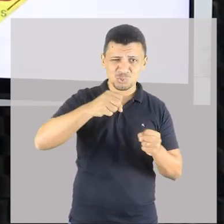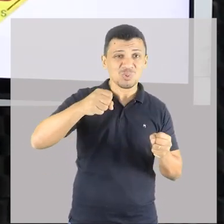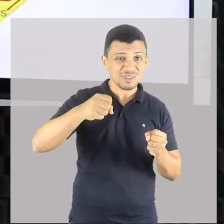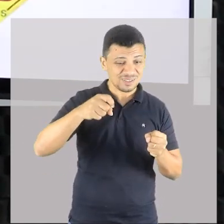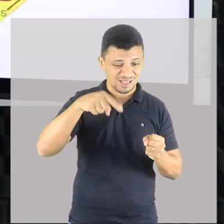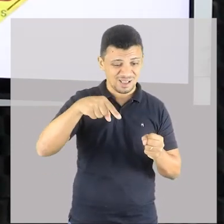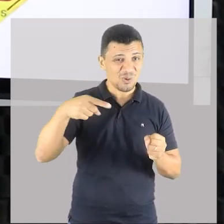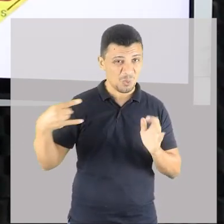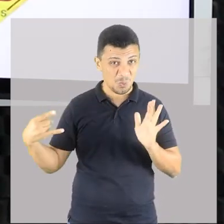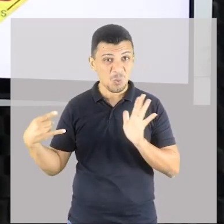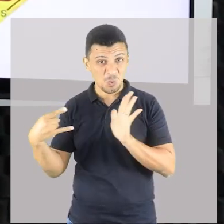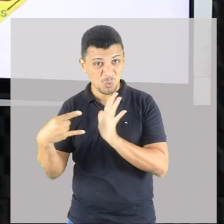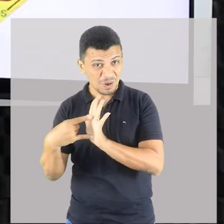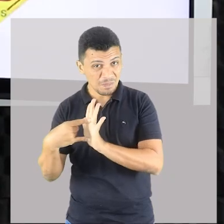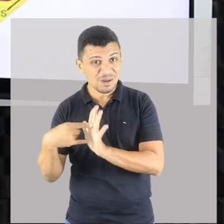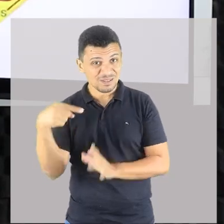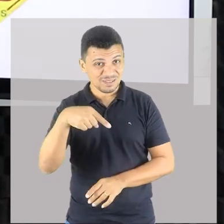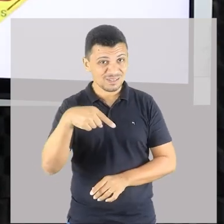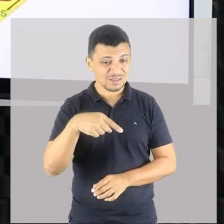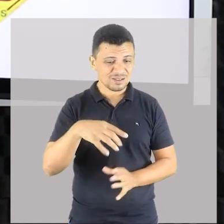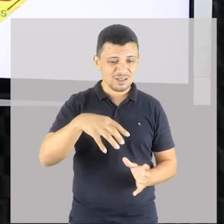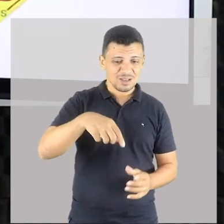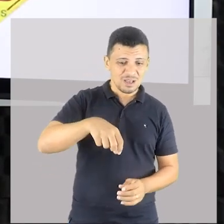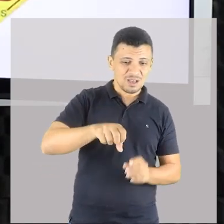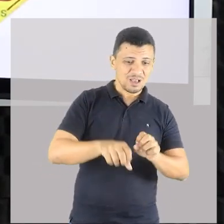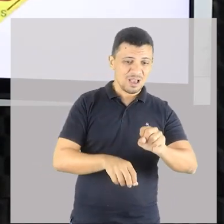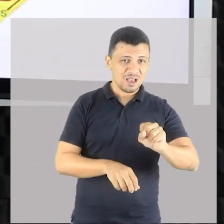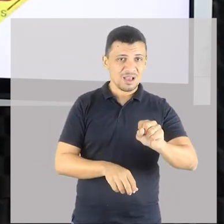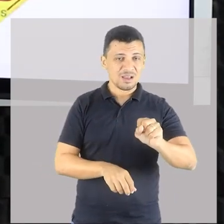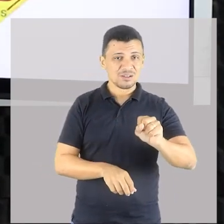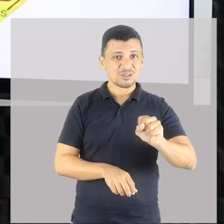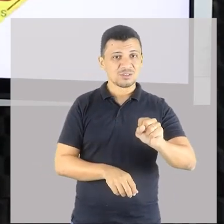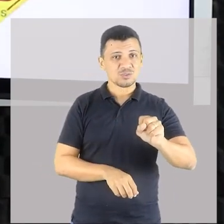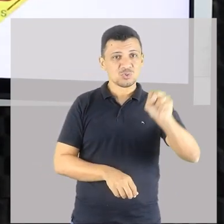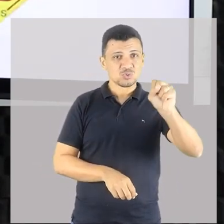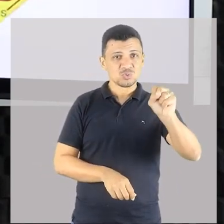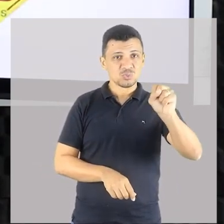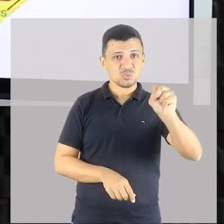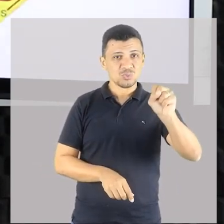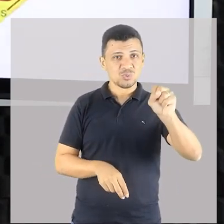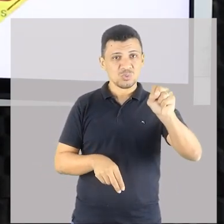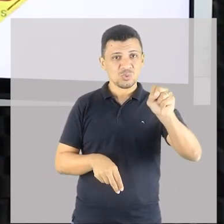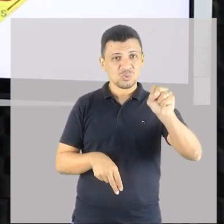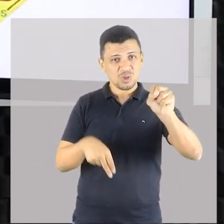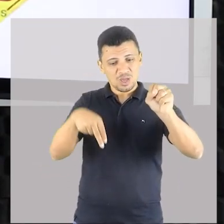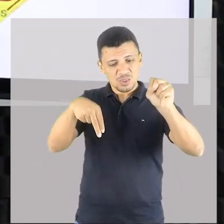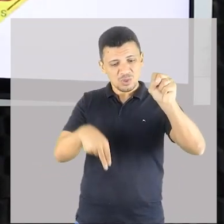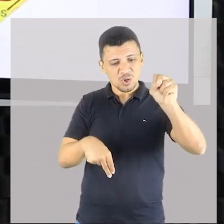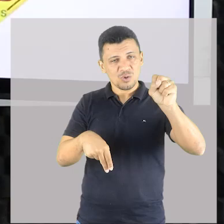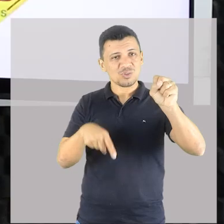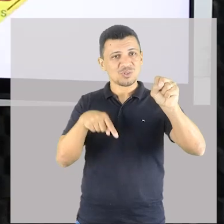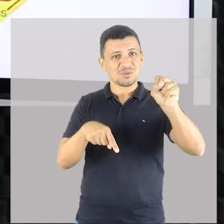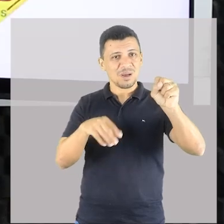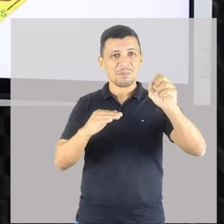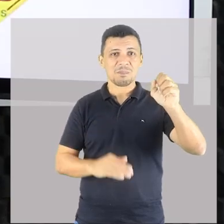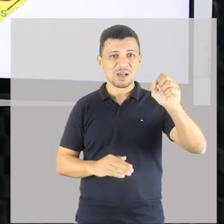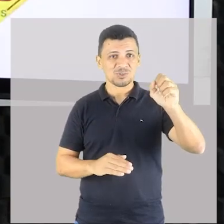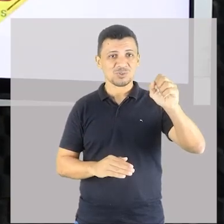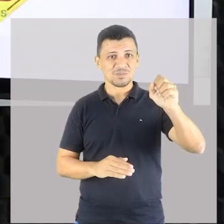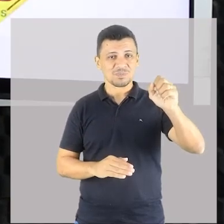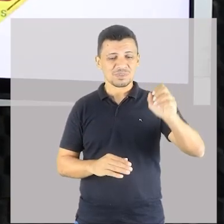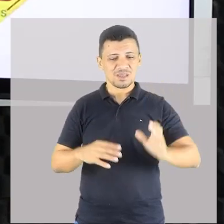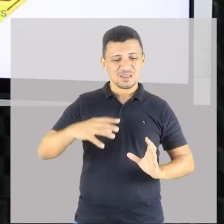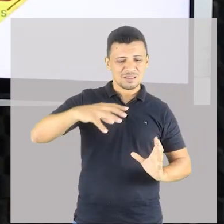cima é o polo sul do ímã e aqui embaixo é o polo norte do ímã. Ela fica um pouquinho inclinada em relação ao